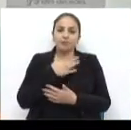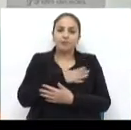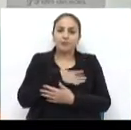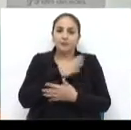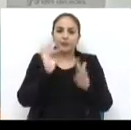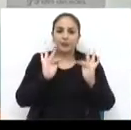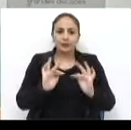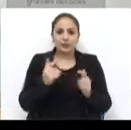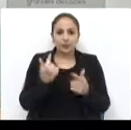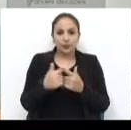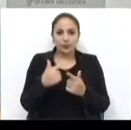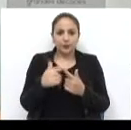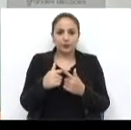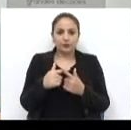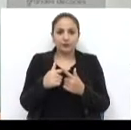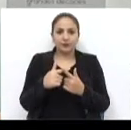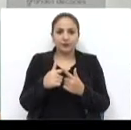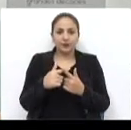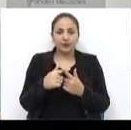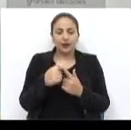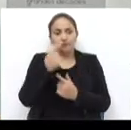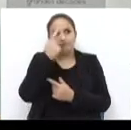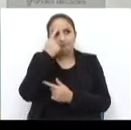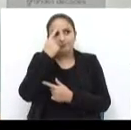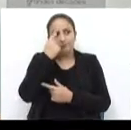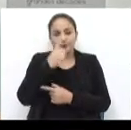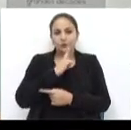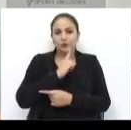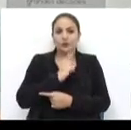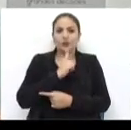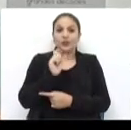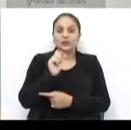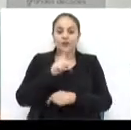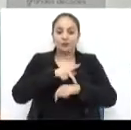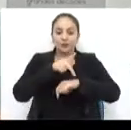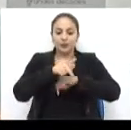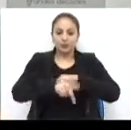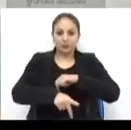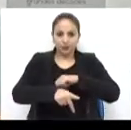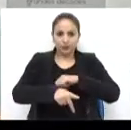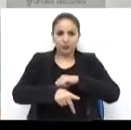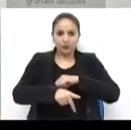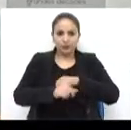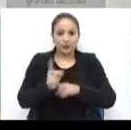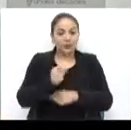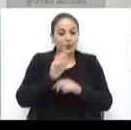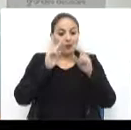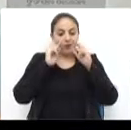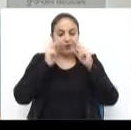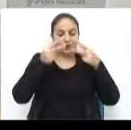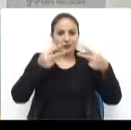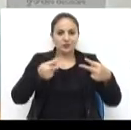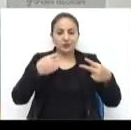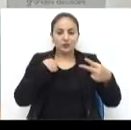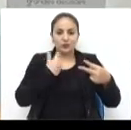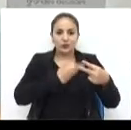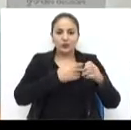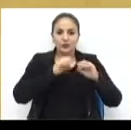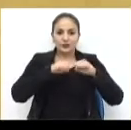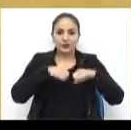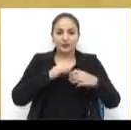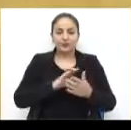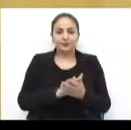né? Porque a impressão que eu tinha é que o Passo Fundense não ia reconhecer o nosso